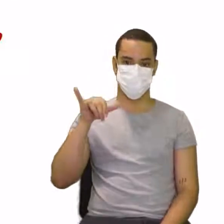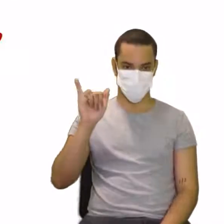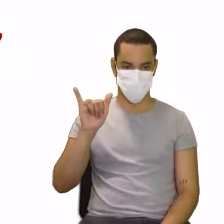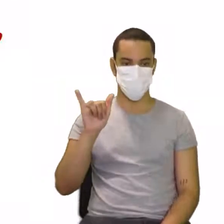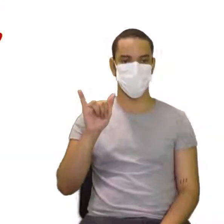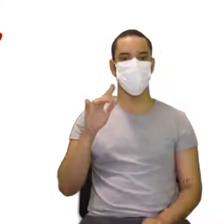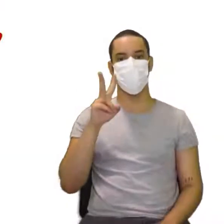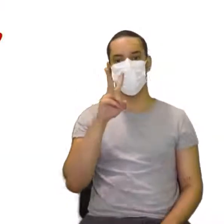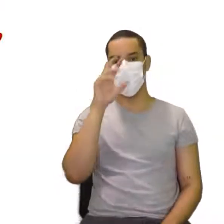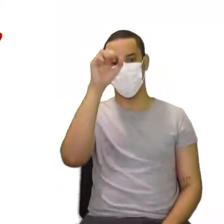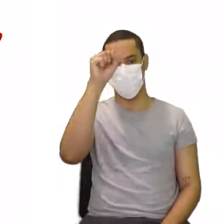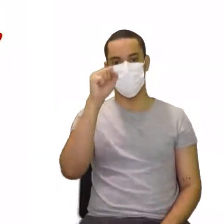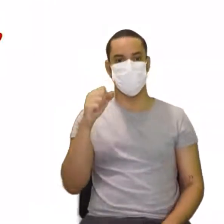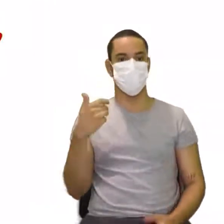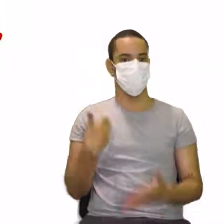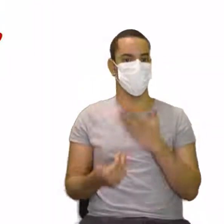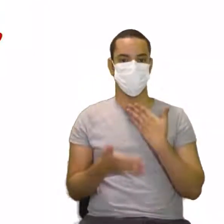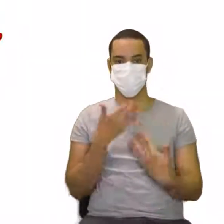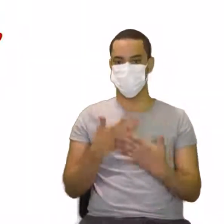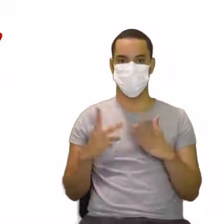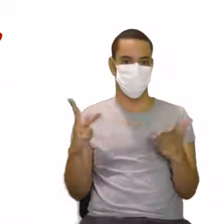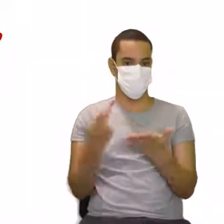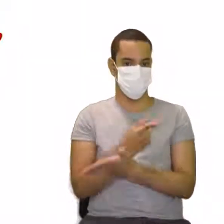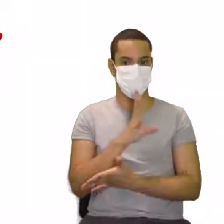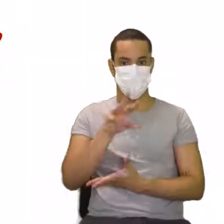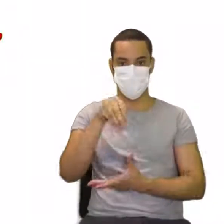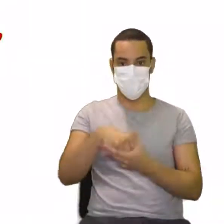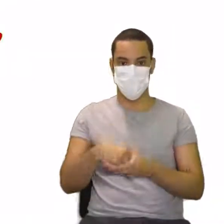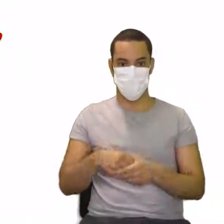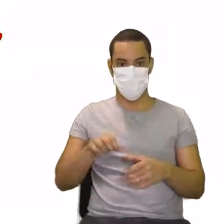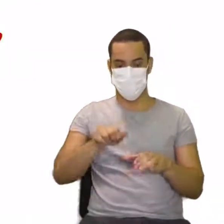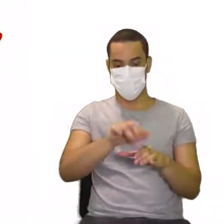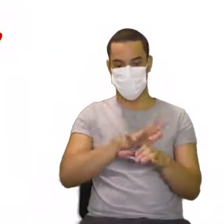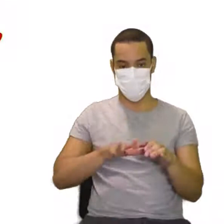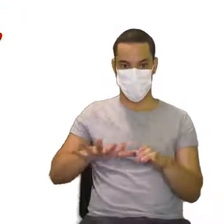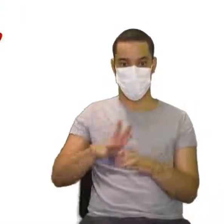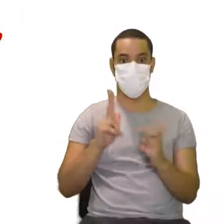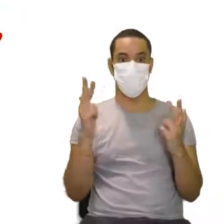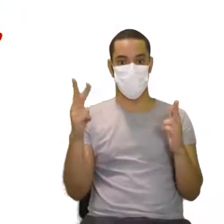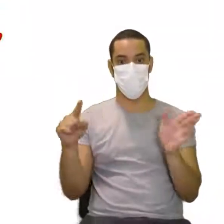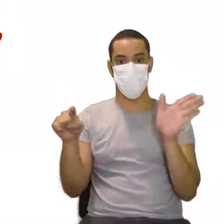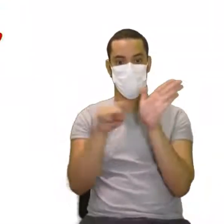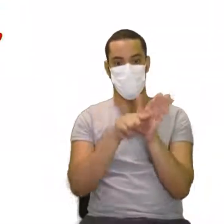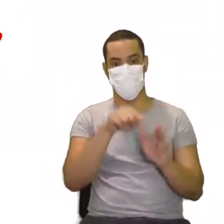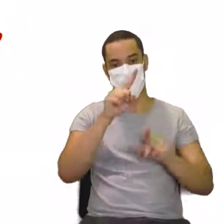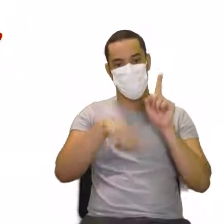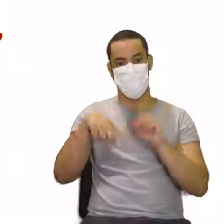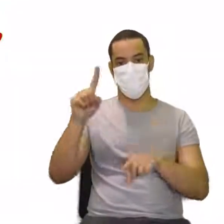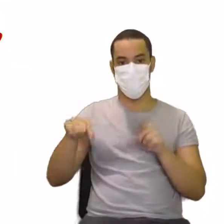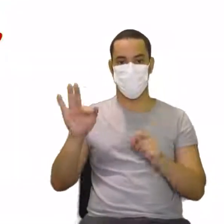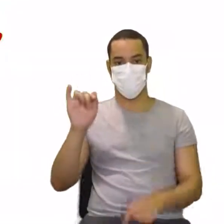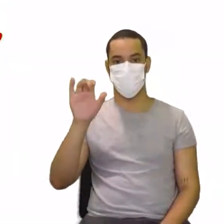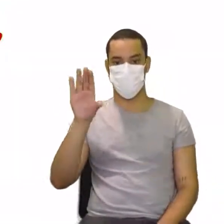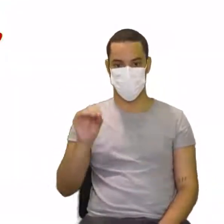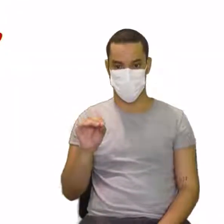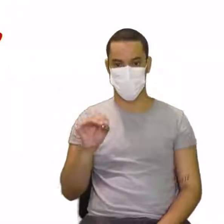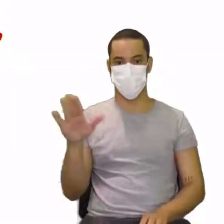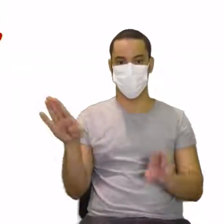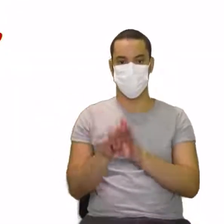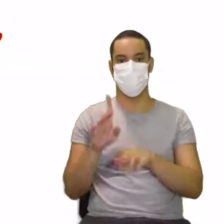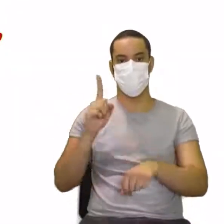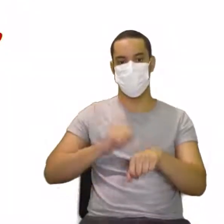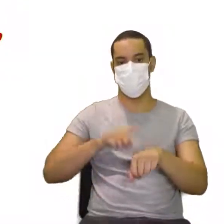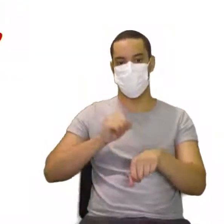eletromotriz induzida em qualquer circuito fechado é igual ao negativo da variação do fluxo magnético com